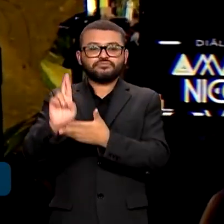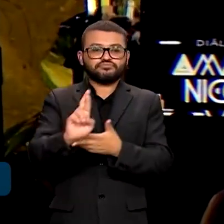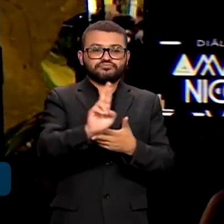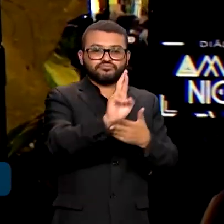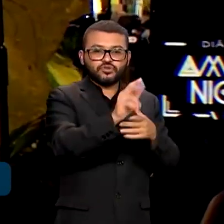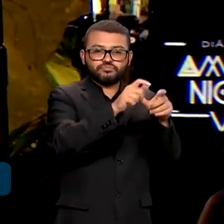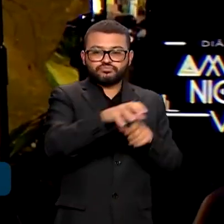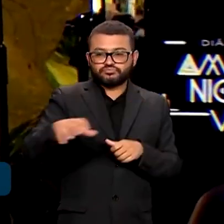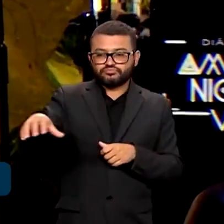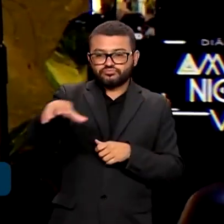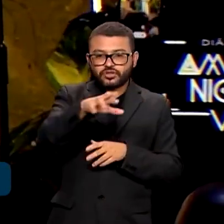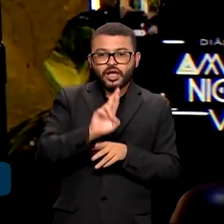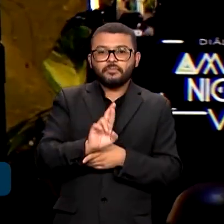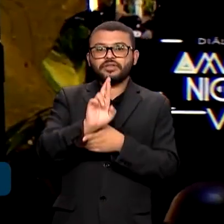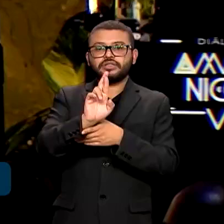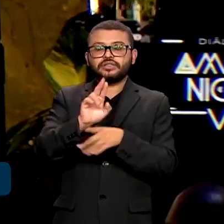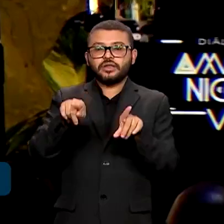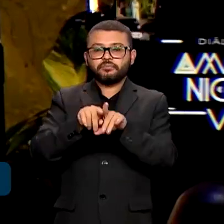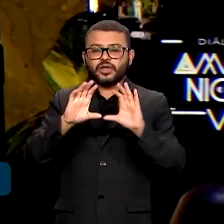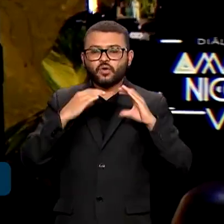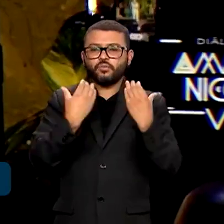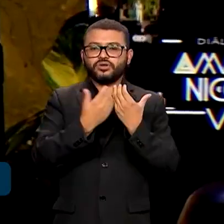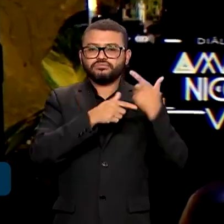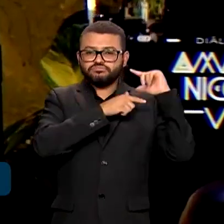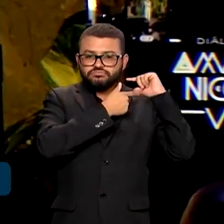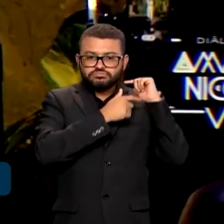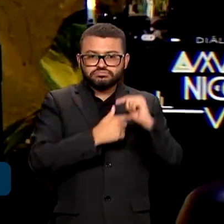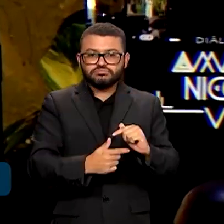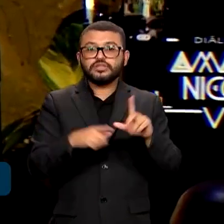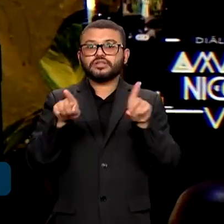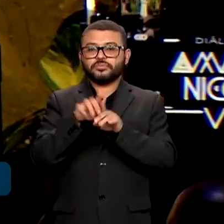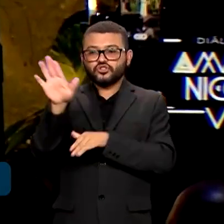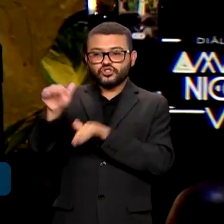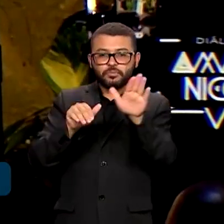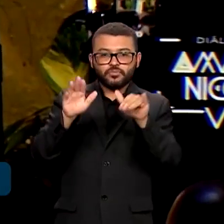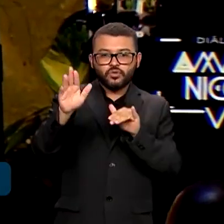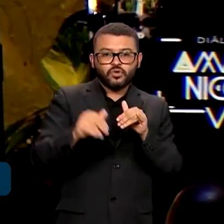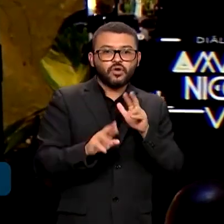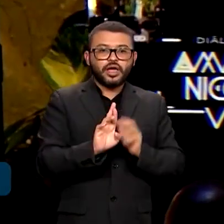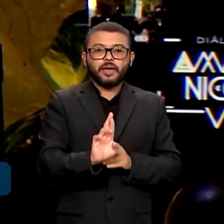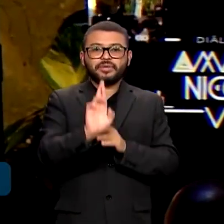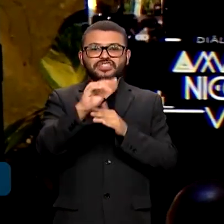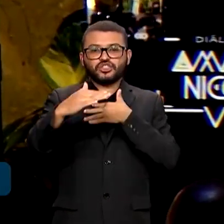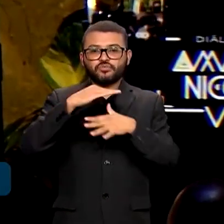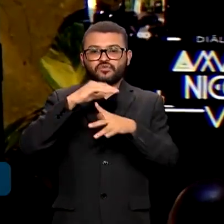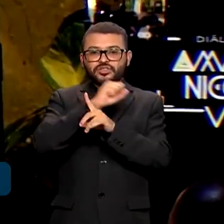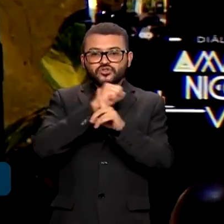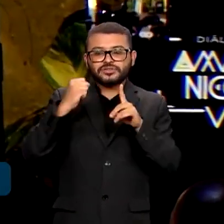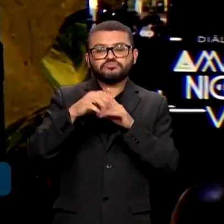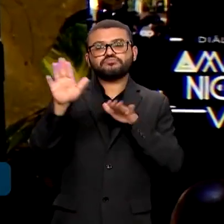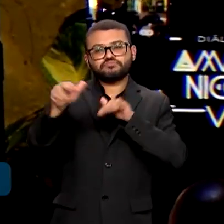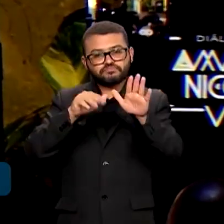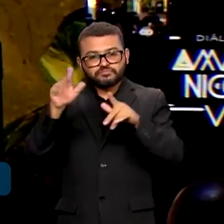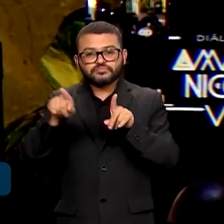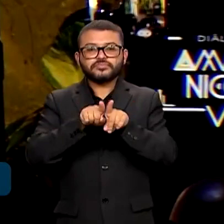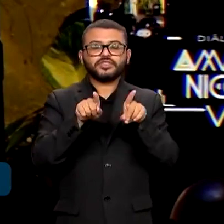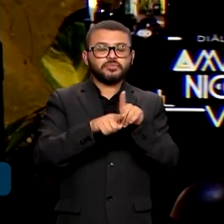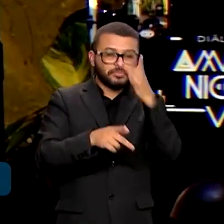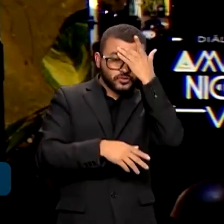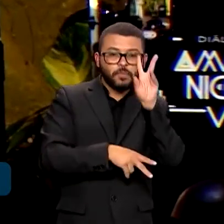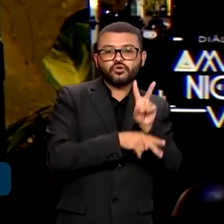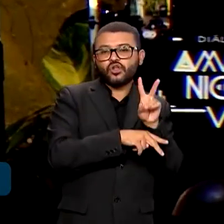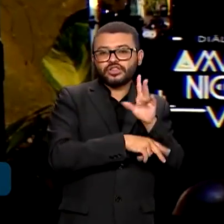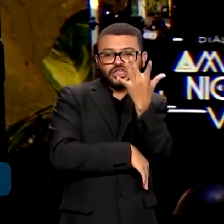diferentes setores, das comunidades tradicionais, representantes dos movimentos sociais,